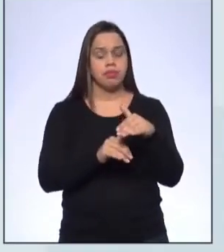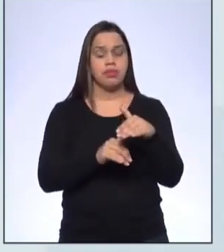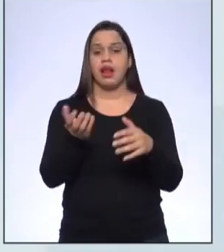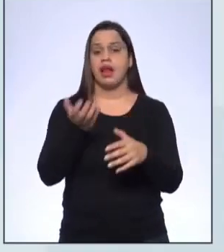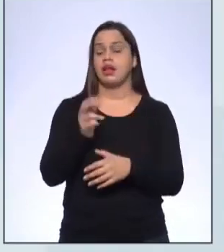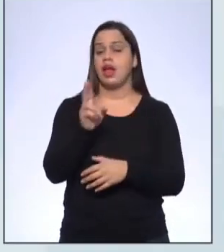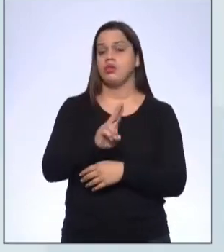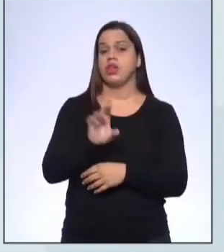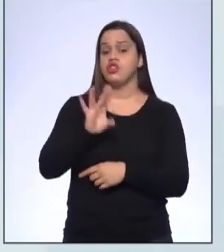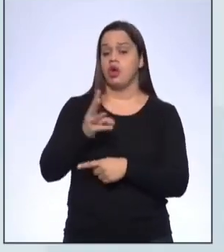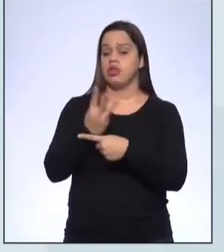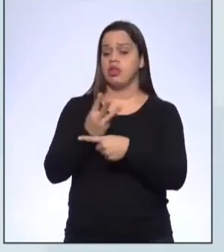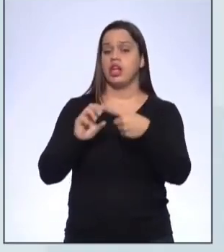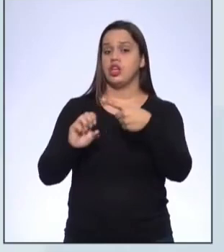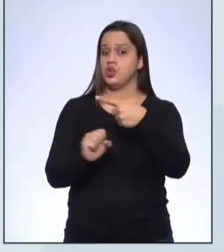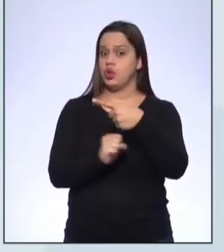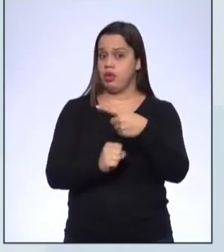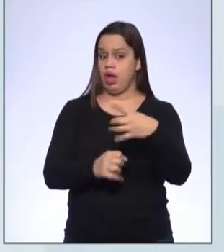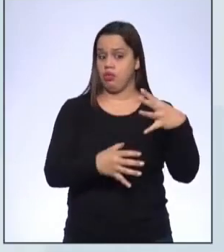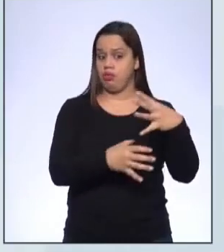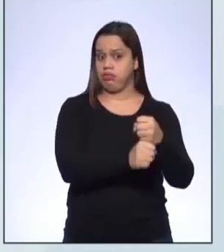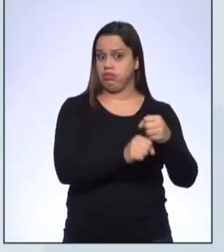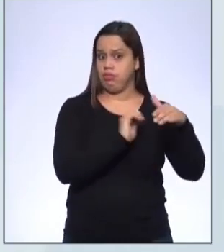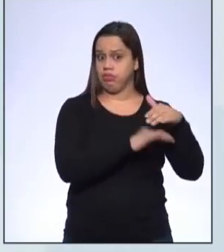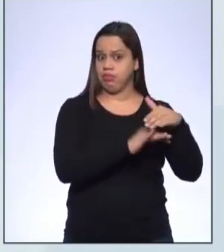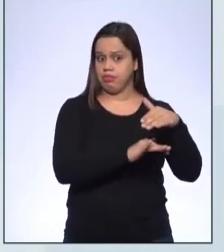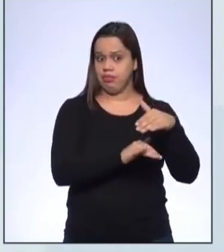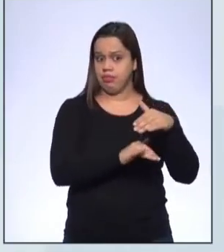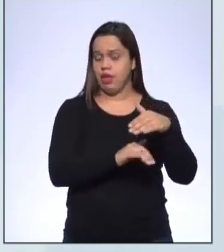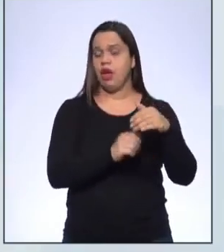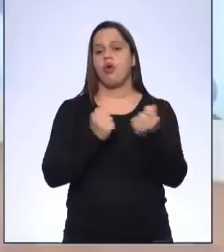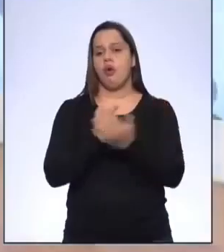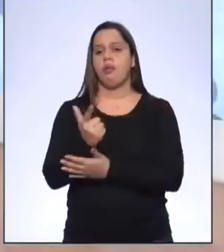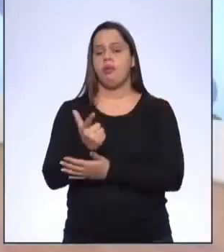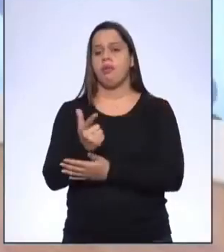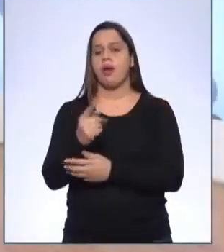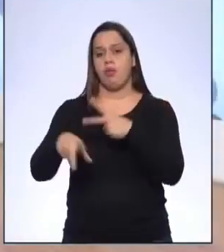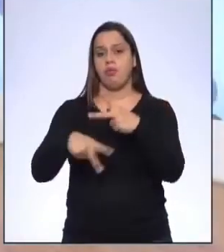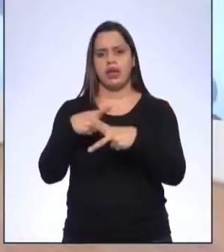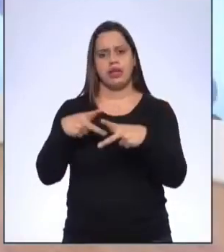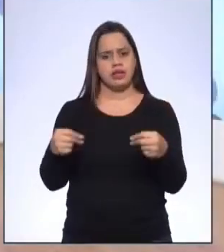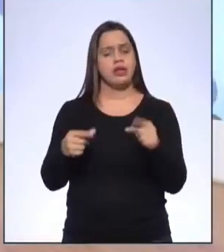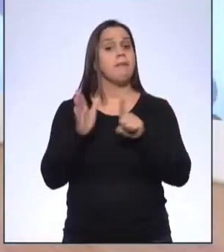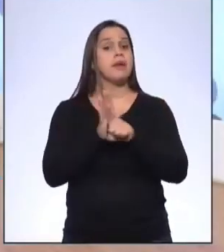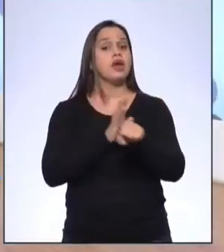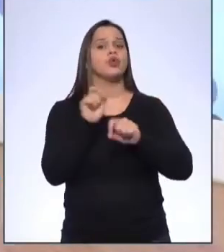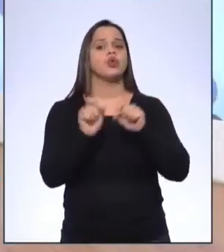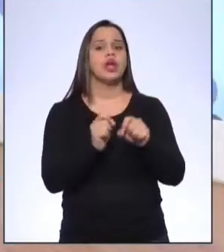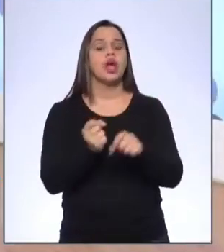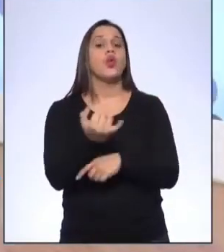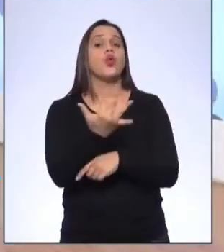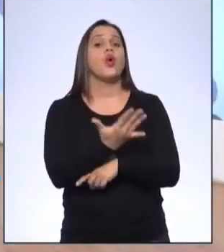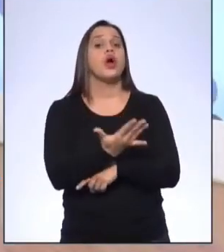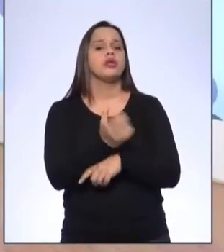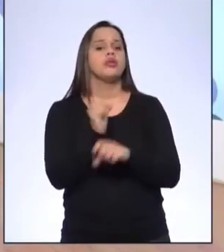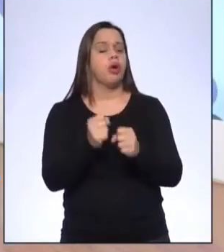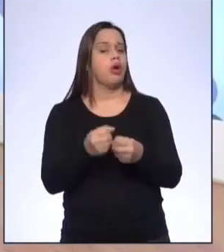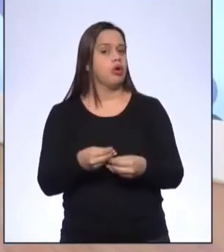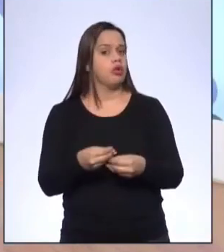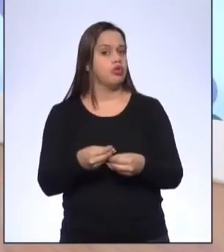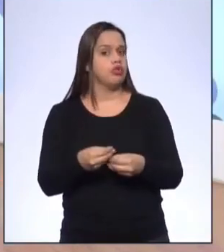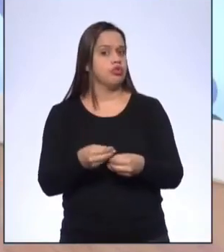comprar um presente. Quanto ele poderá gastar? Pois é. Então vamos lá, gente. Prestando atenção.